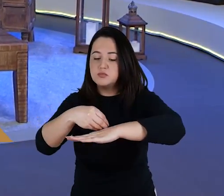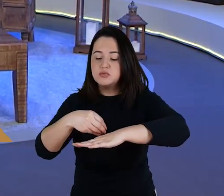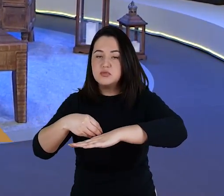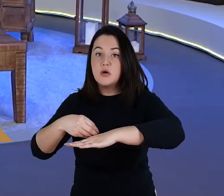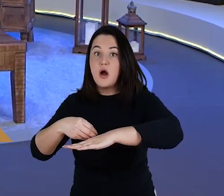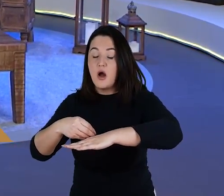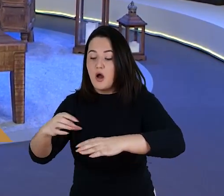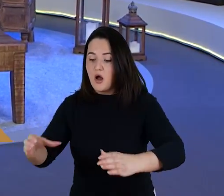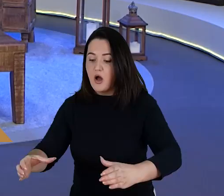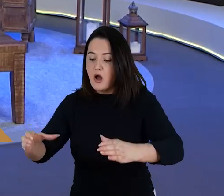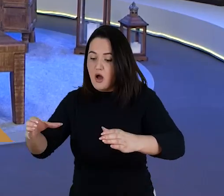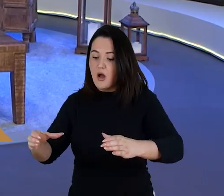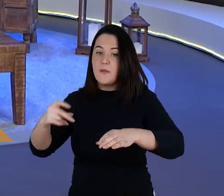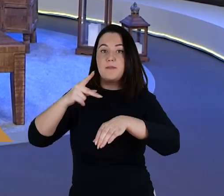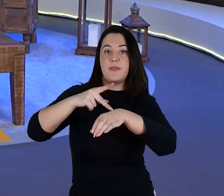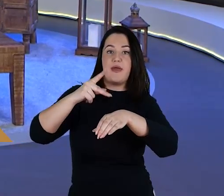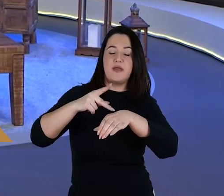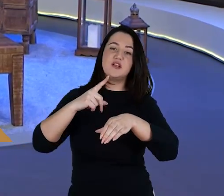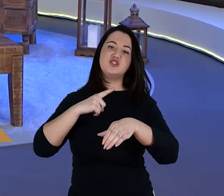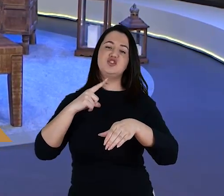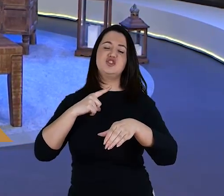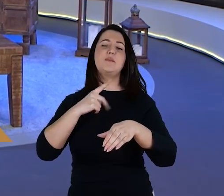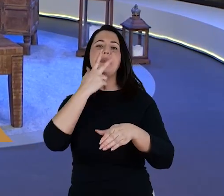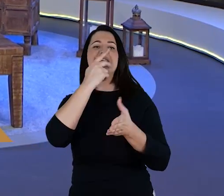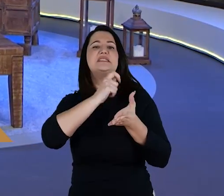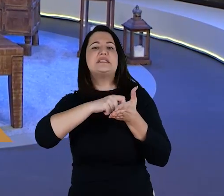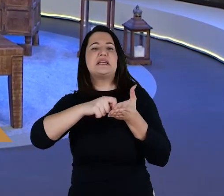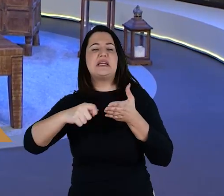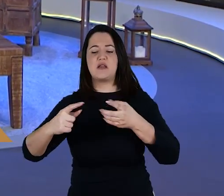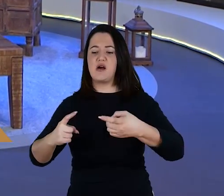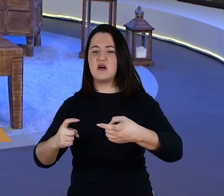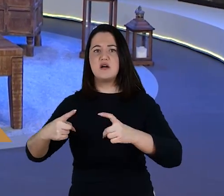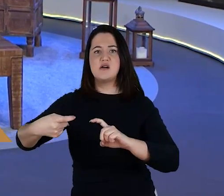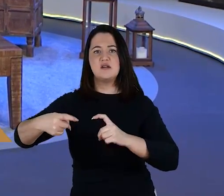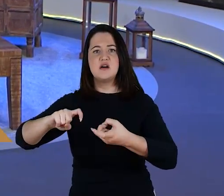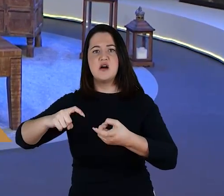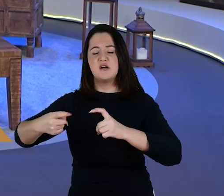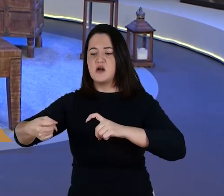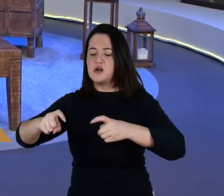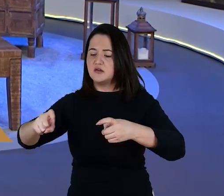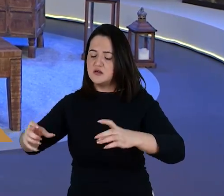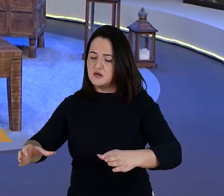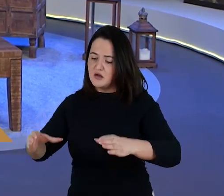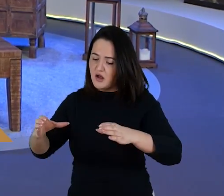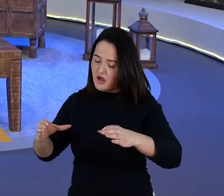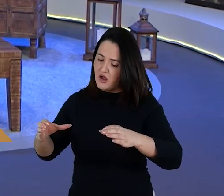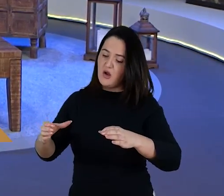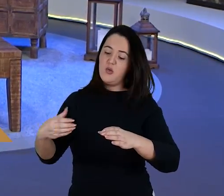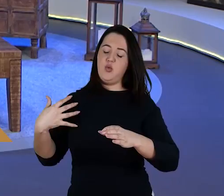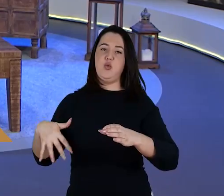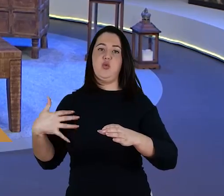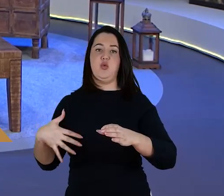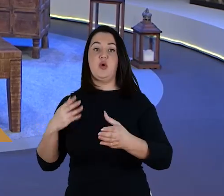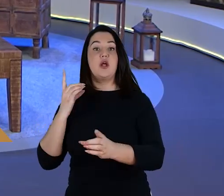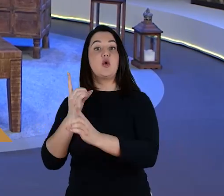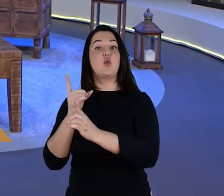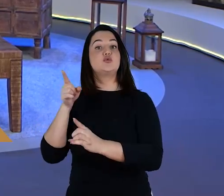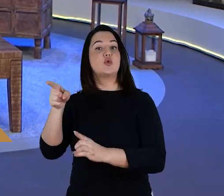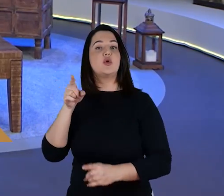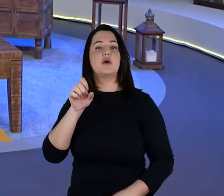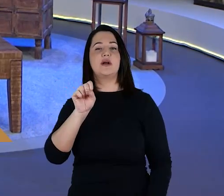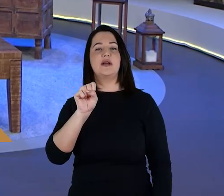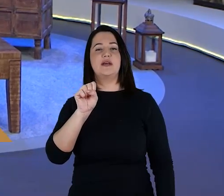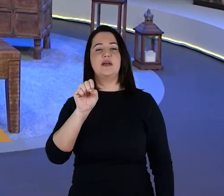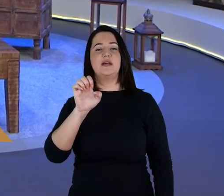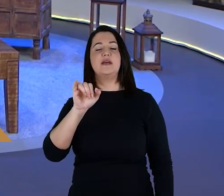decifráveis foram encontradas em lugares muito diferentes. A mesma inscrição foram encontradas, por exemplo, em Esmirna, que fica no oeste da